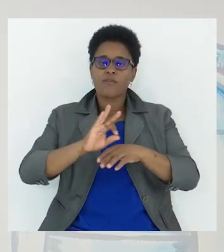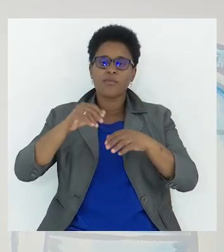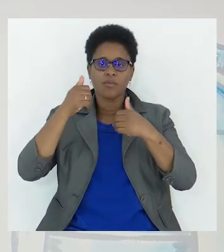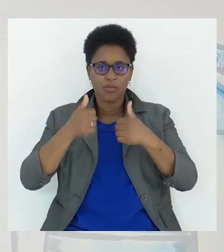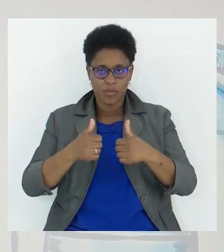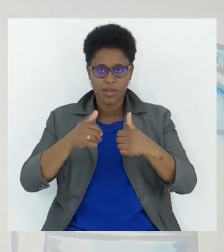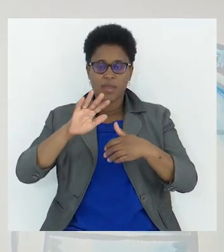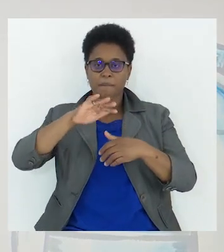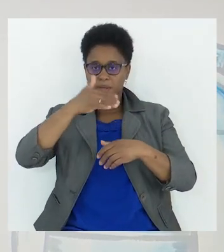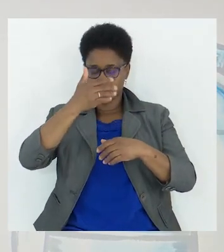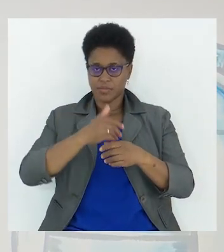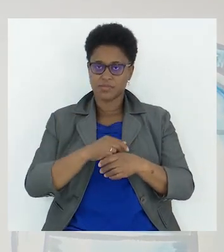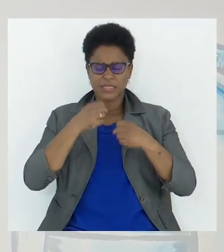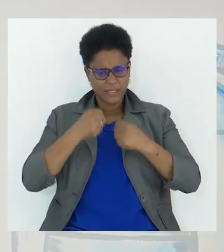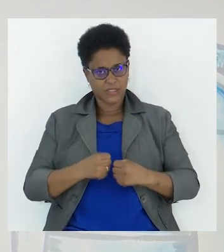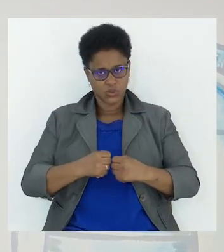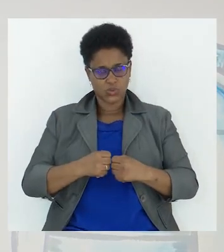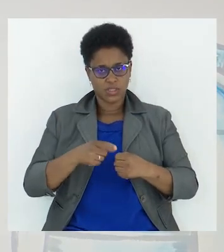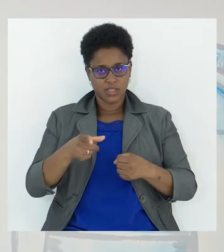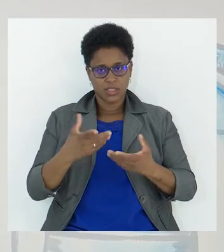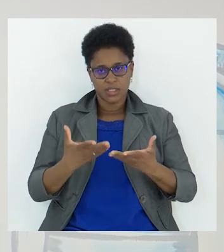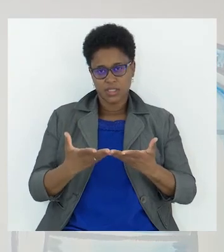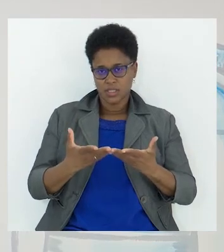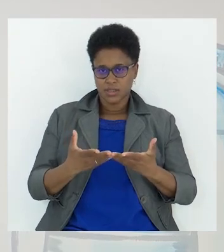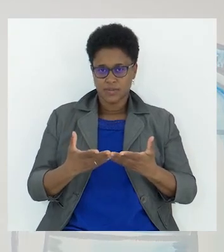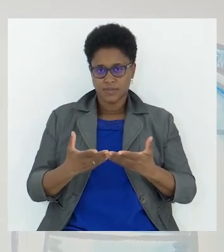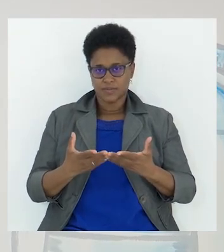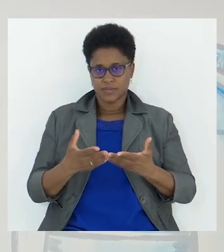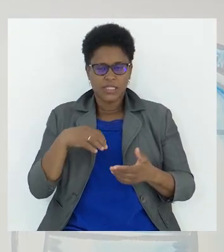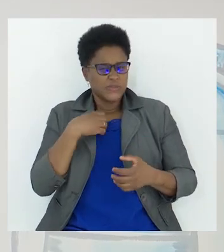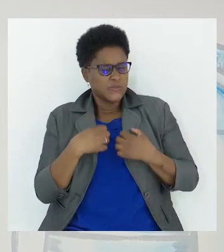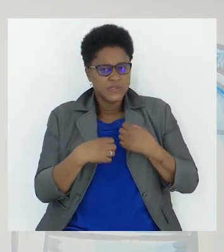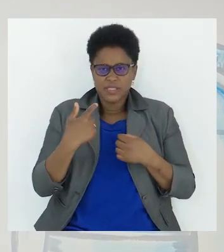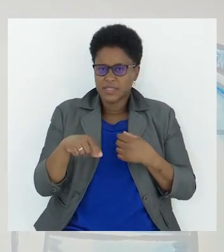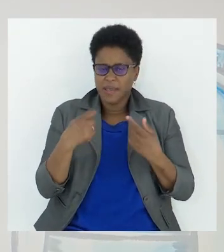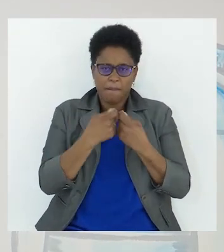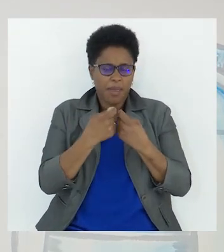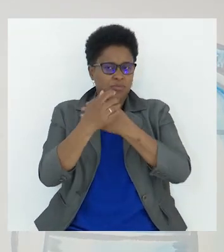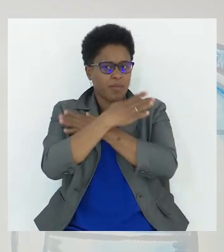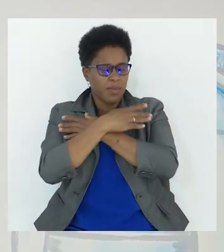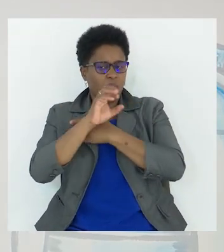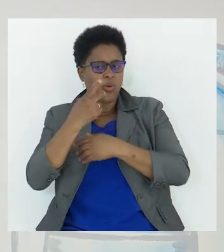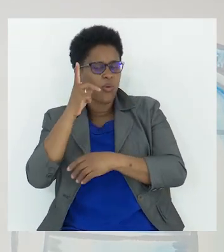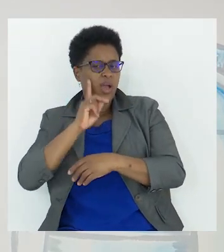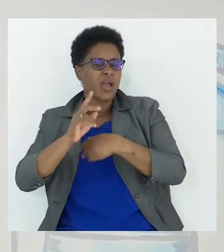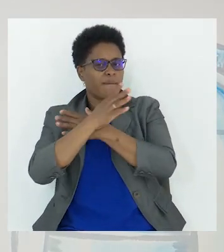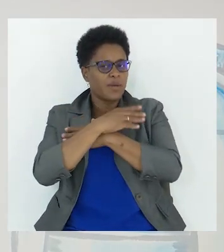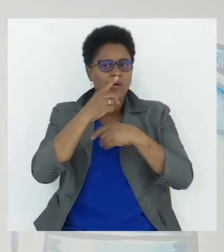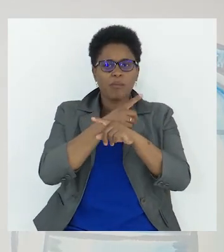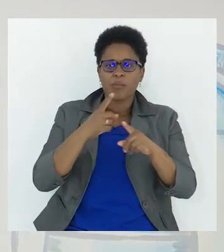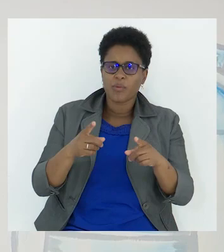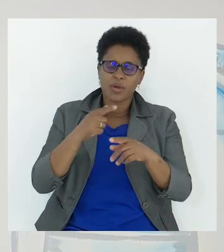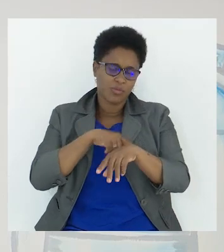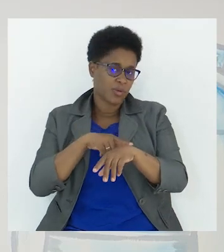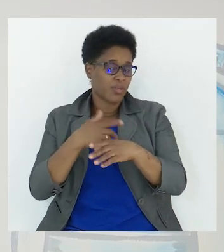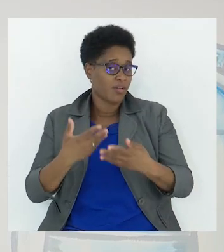e, principalmente, assegurar aquela euforia de estar ao pé do amigo, da amiga, porque neste